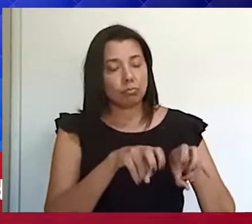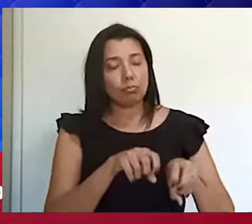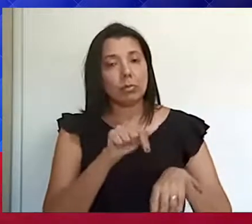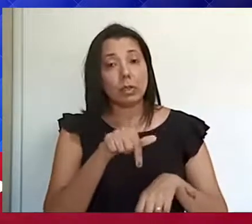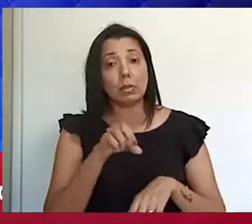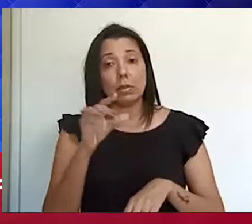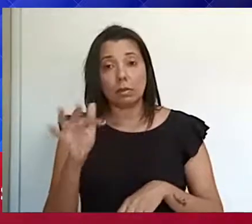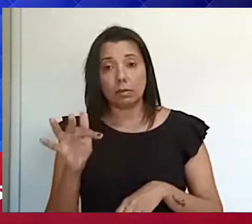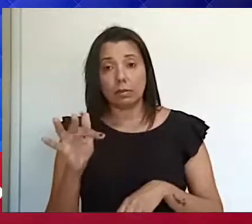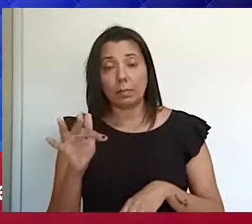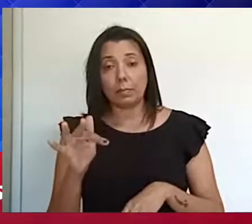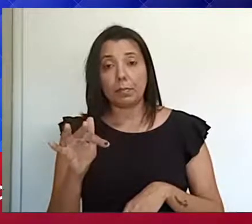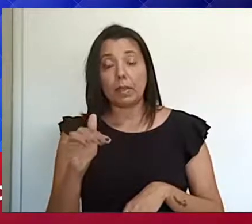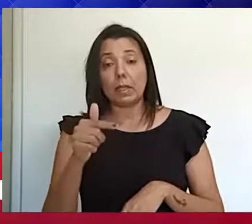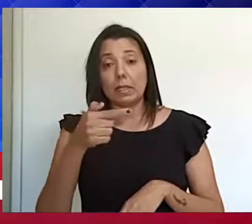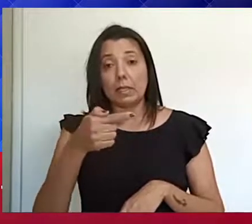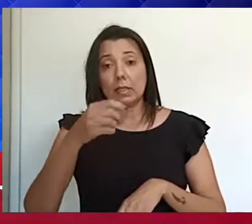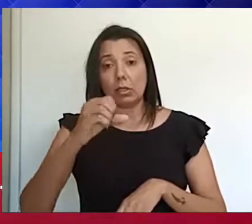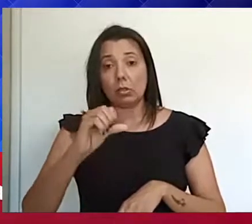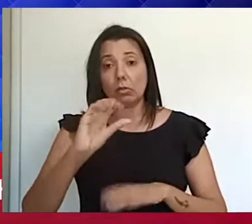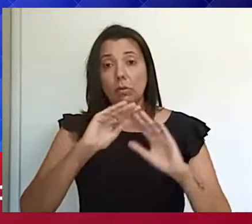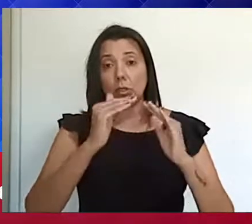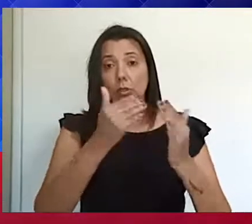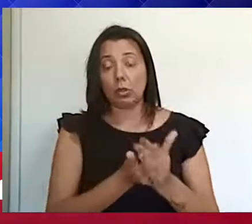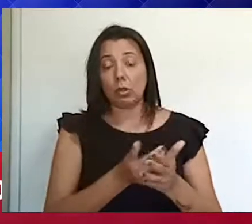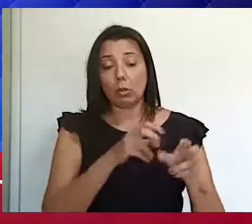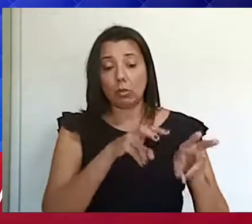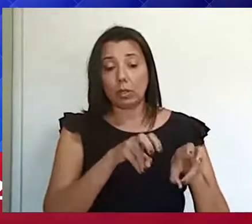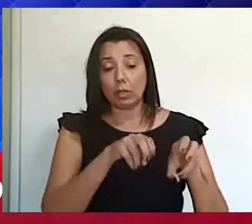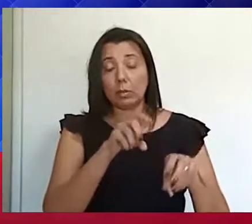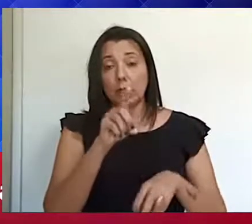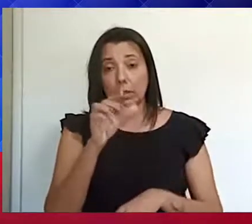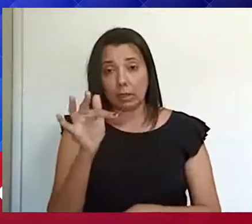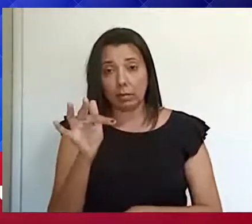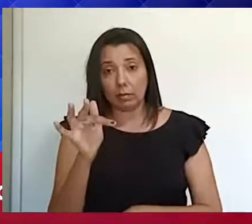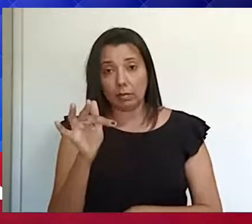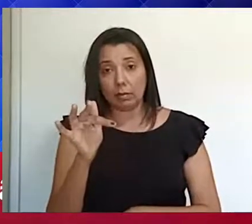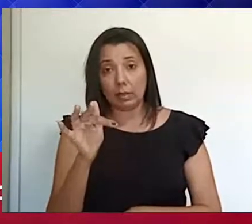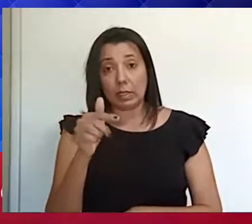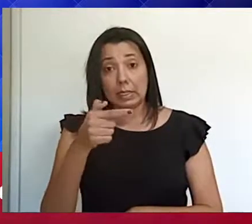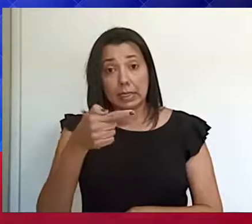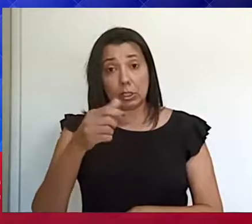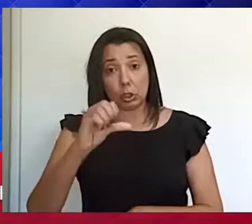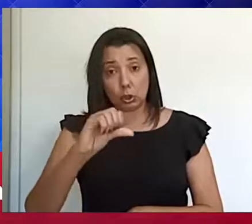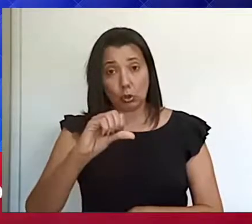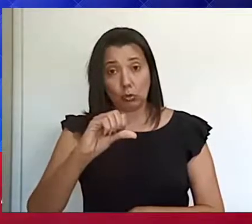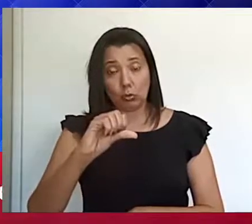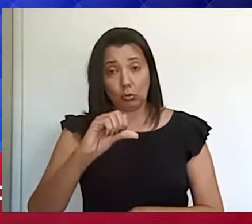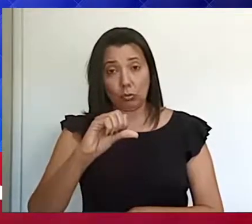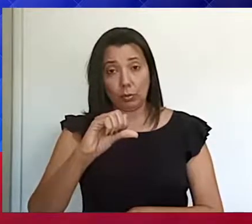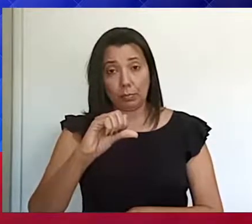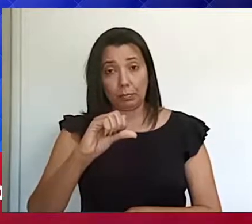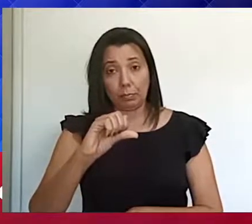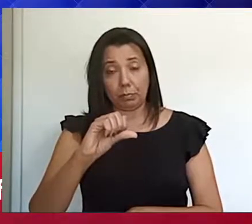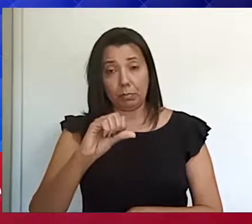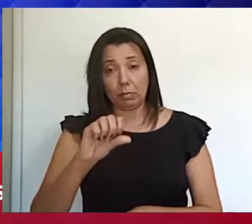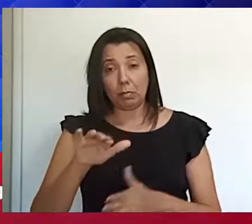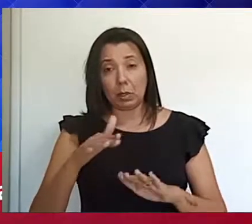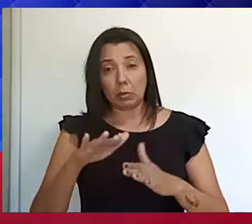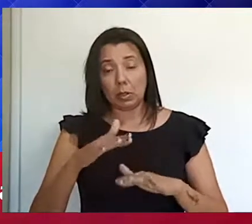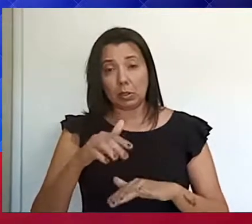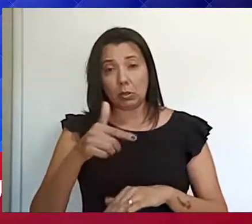79 escolas do campo no Distrito Federal. Das 79 escolas, pelo censo de 2019, nós